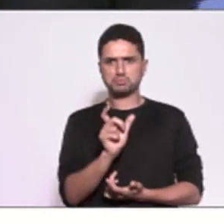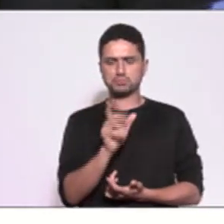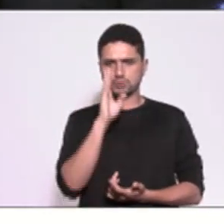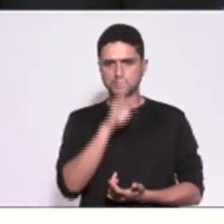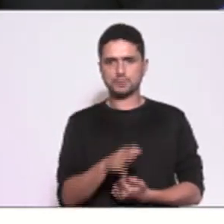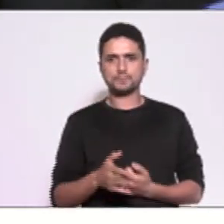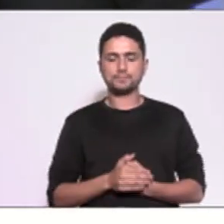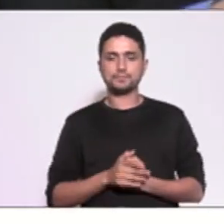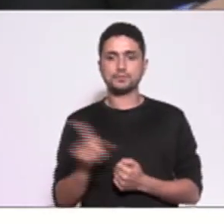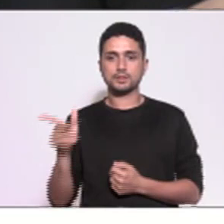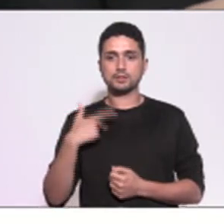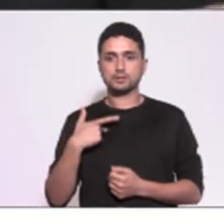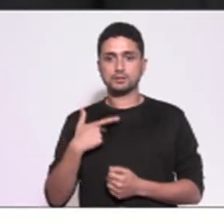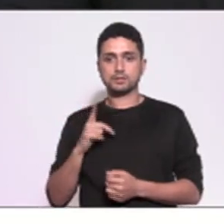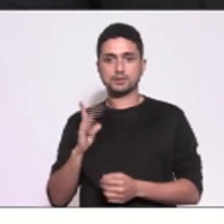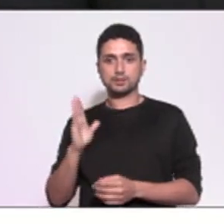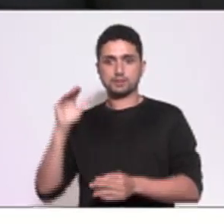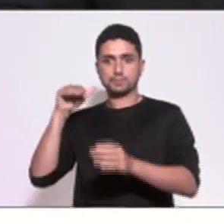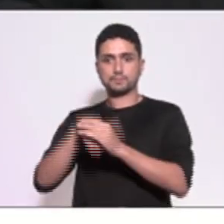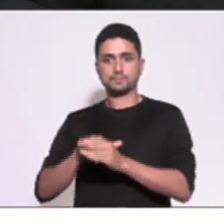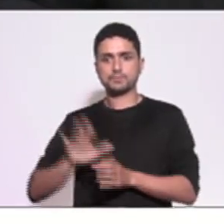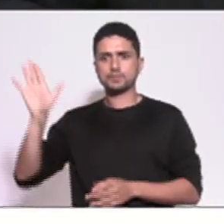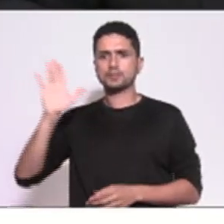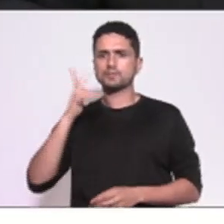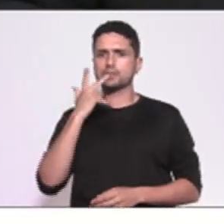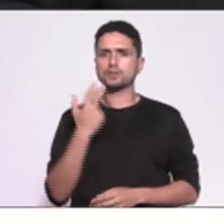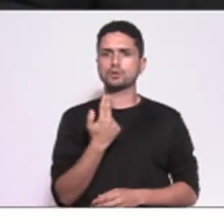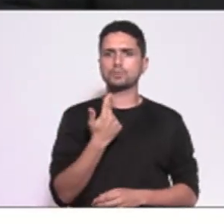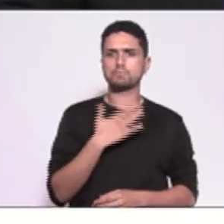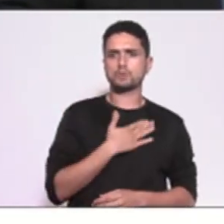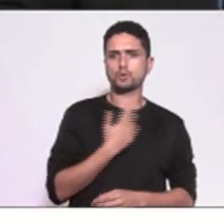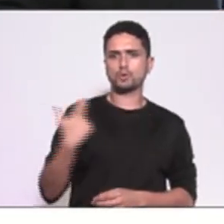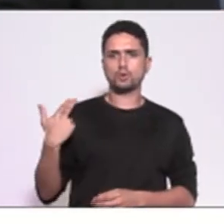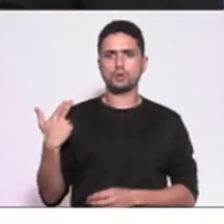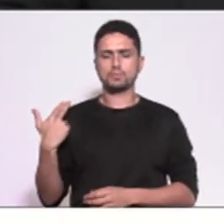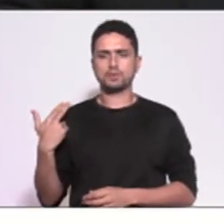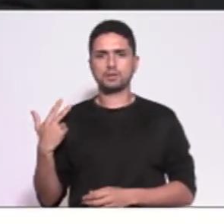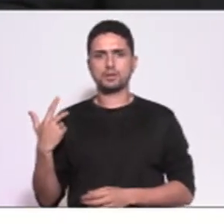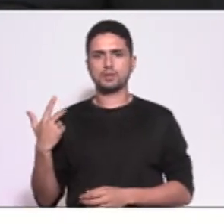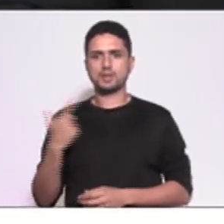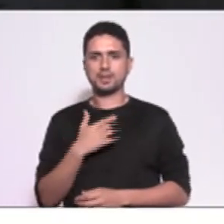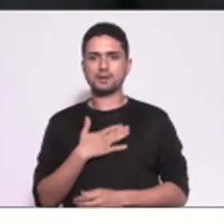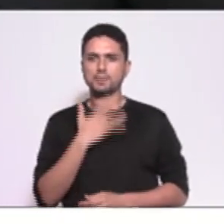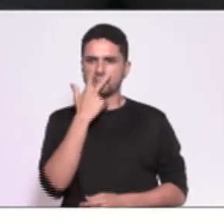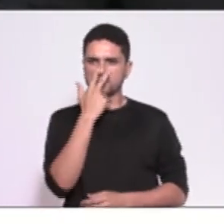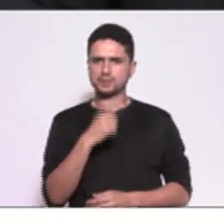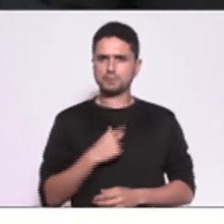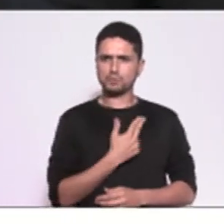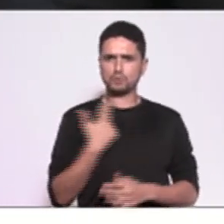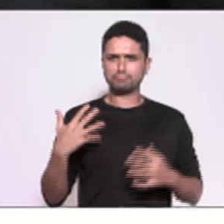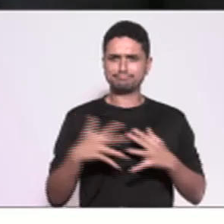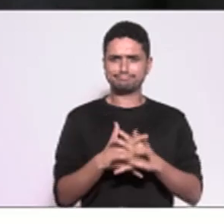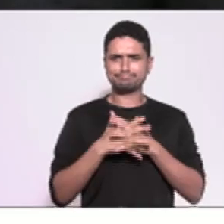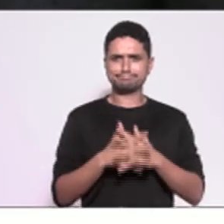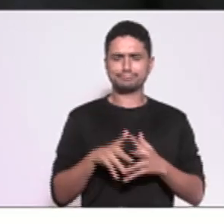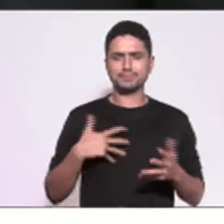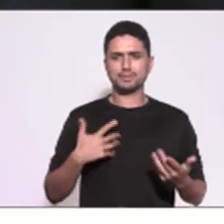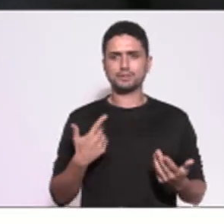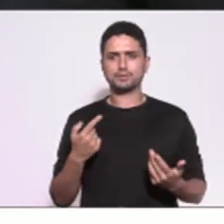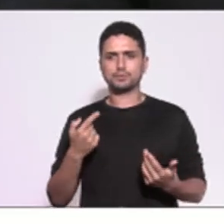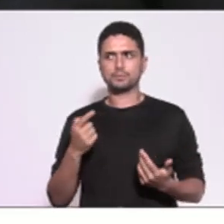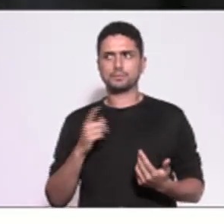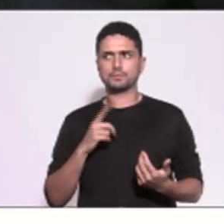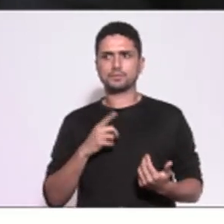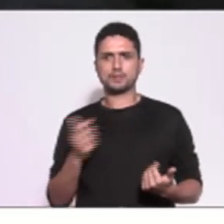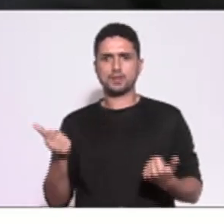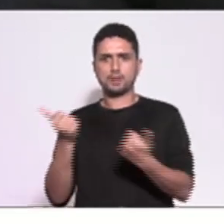meu nome apoiando outro candidato. Ele me ligou já, quase que berrando comigo, né? E aí eu falei: não, Ronaldo, você sabe que contigo eu vou até o fim